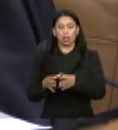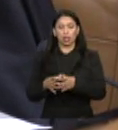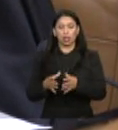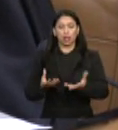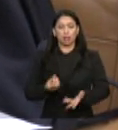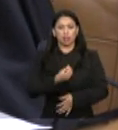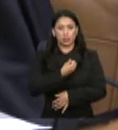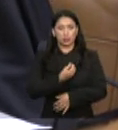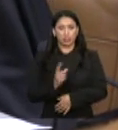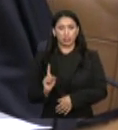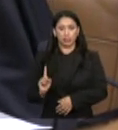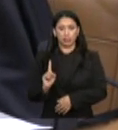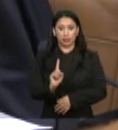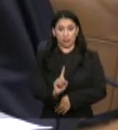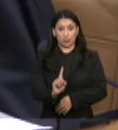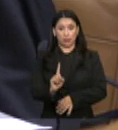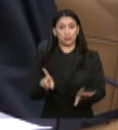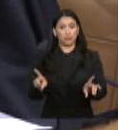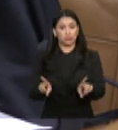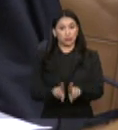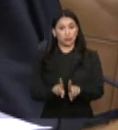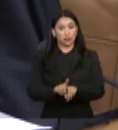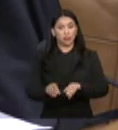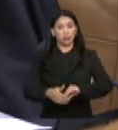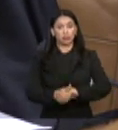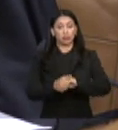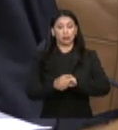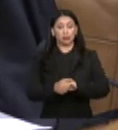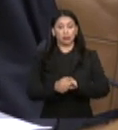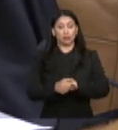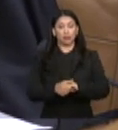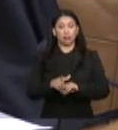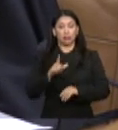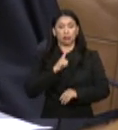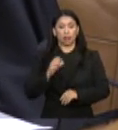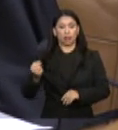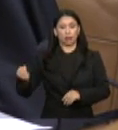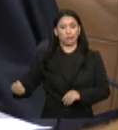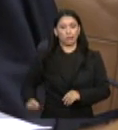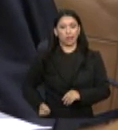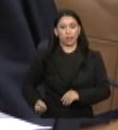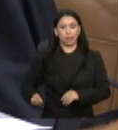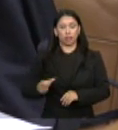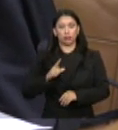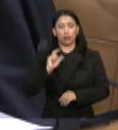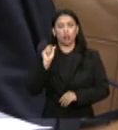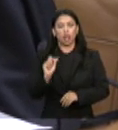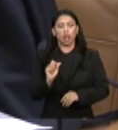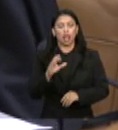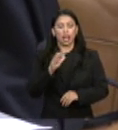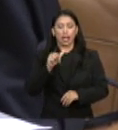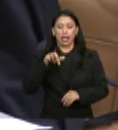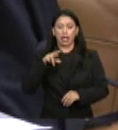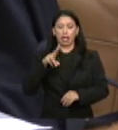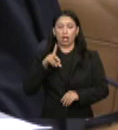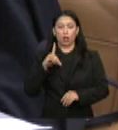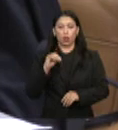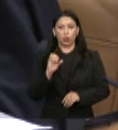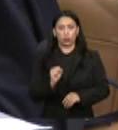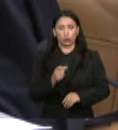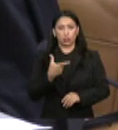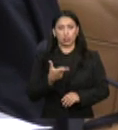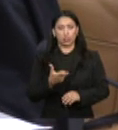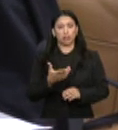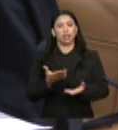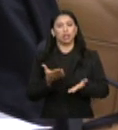me permite também saudar sua senhoria o Embaixador Carlos Henrique Cardim a pessoa de quem me permite